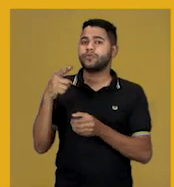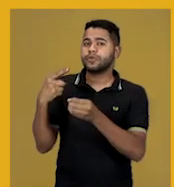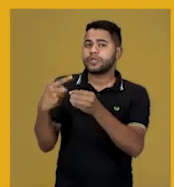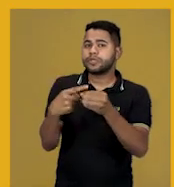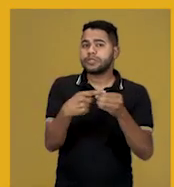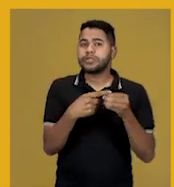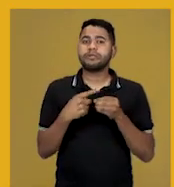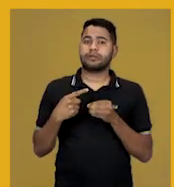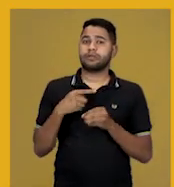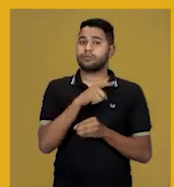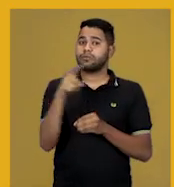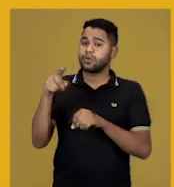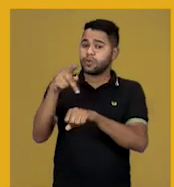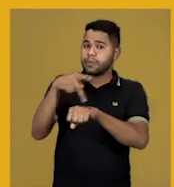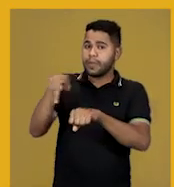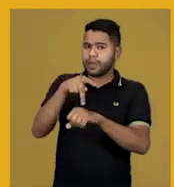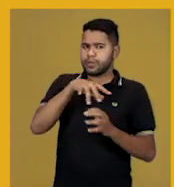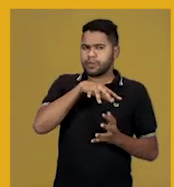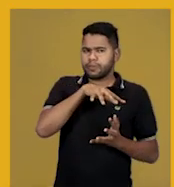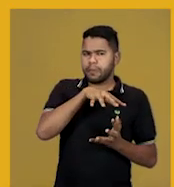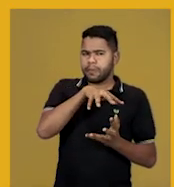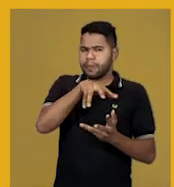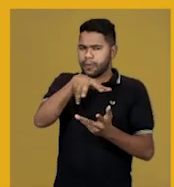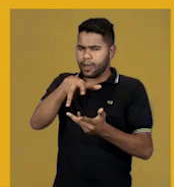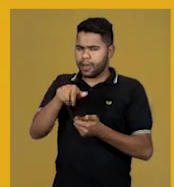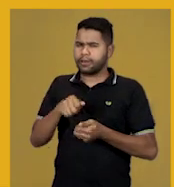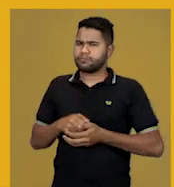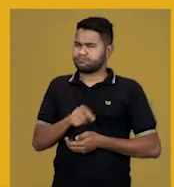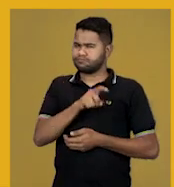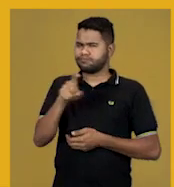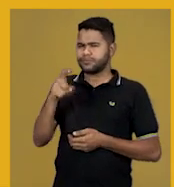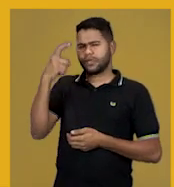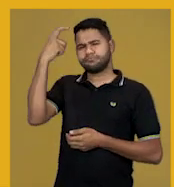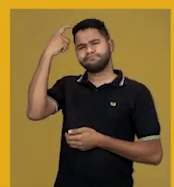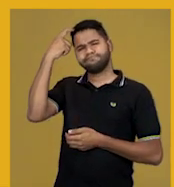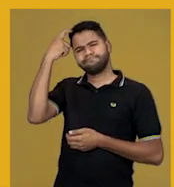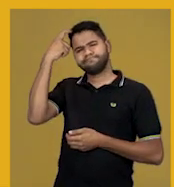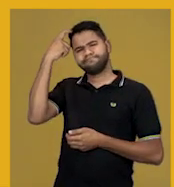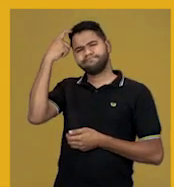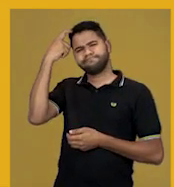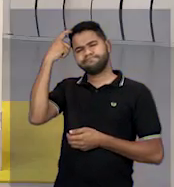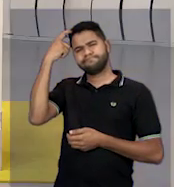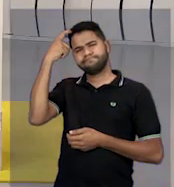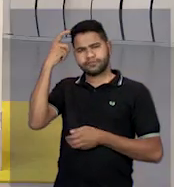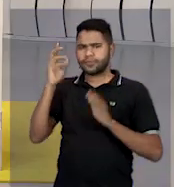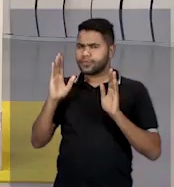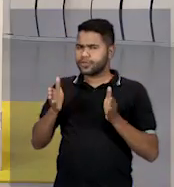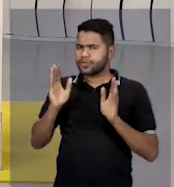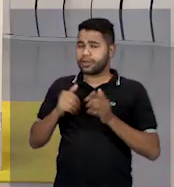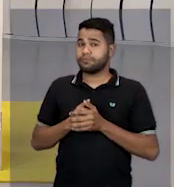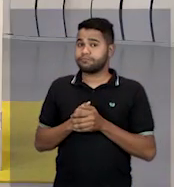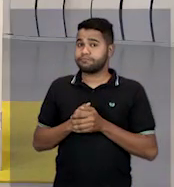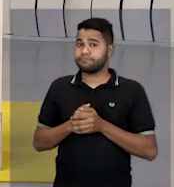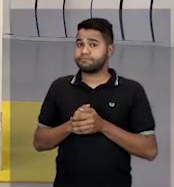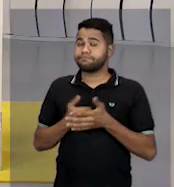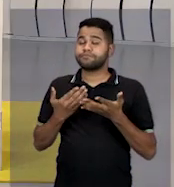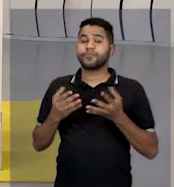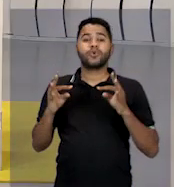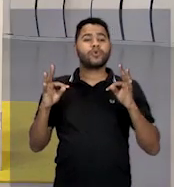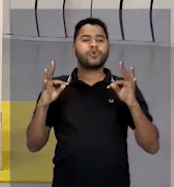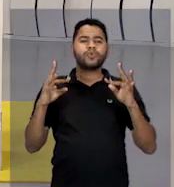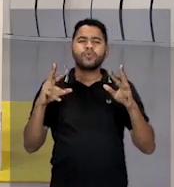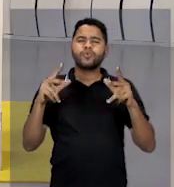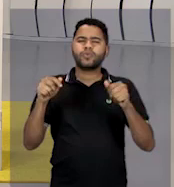ao país, ao mundo? Pararam para pensar? Pensa. Olha, tudo que